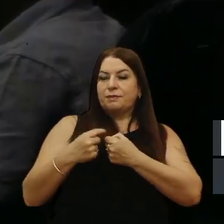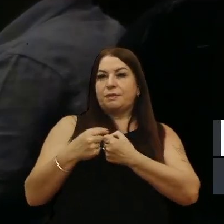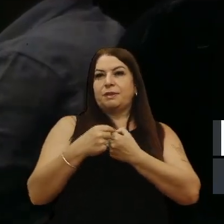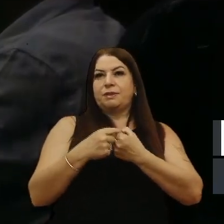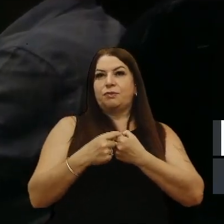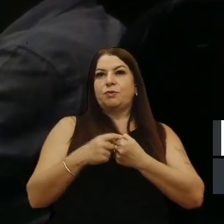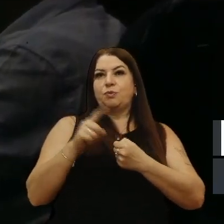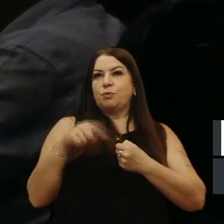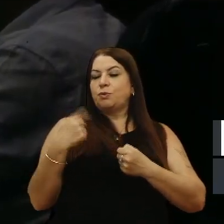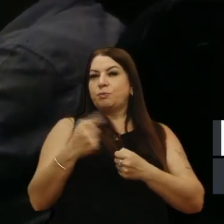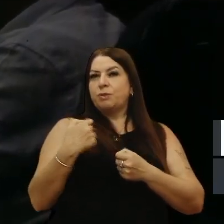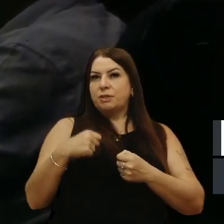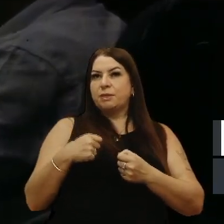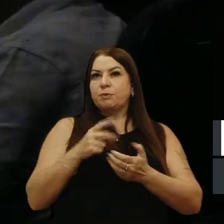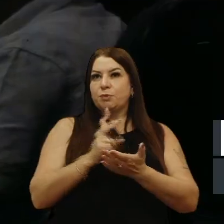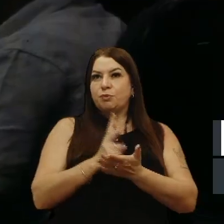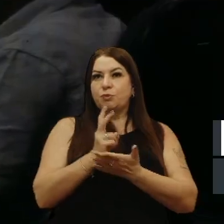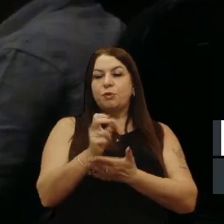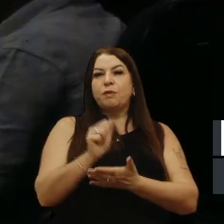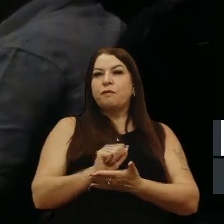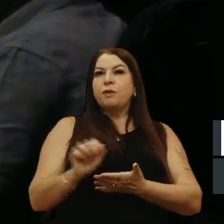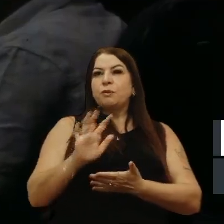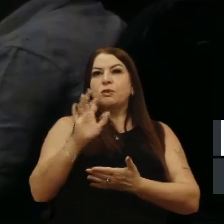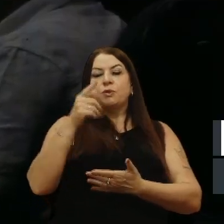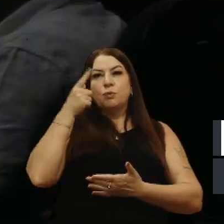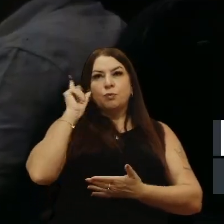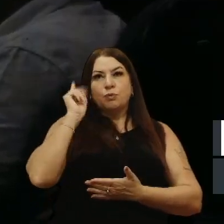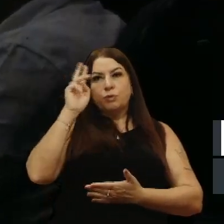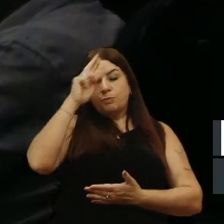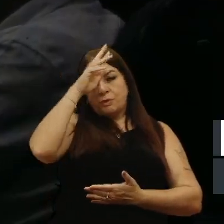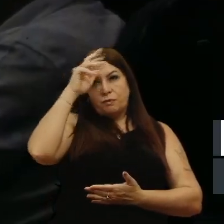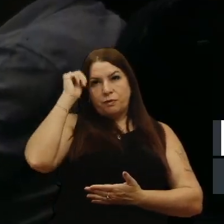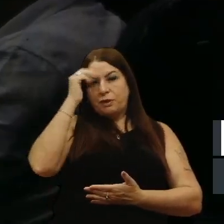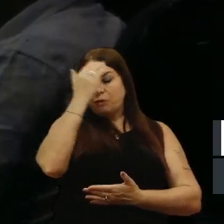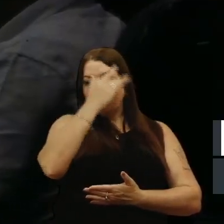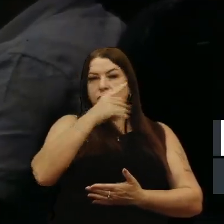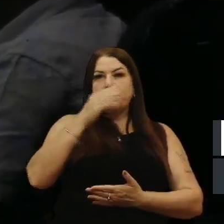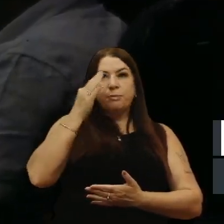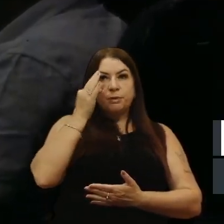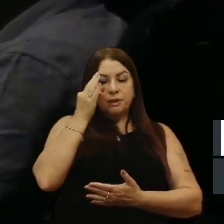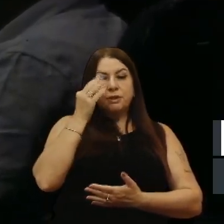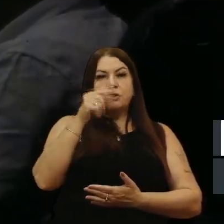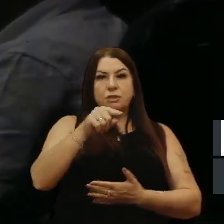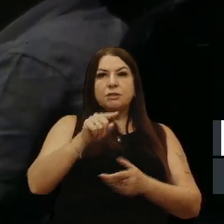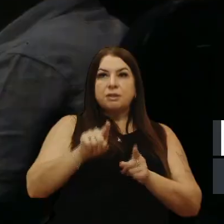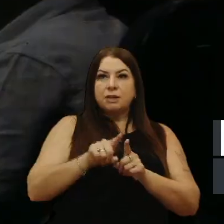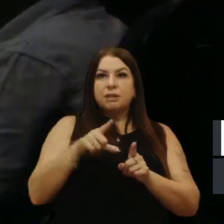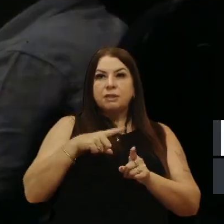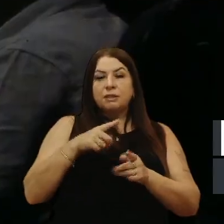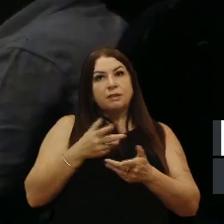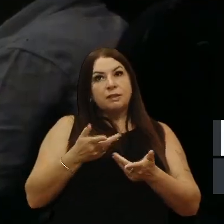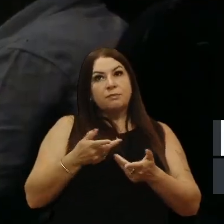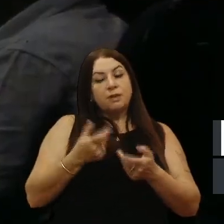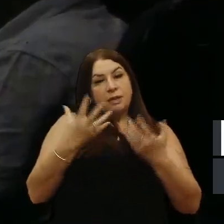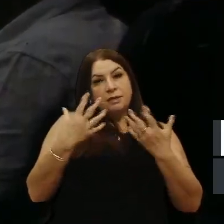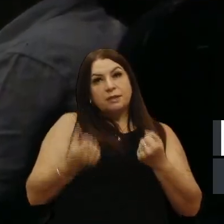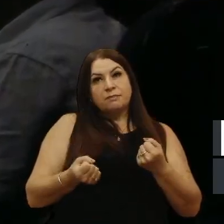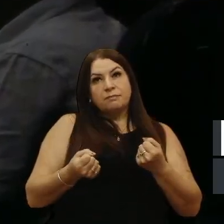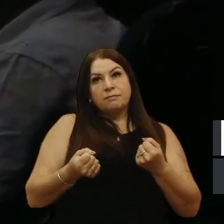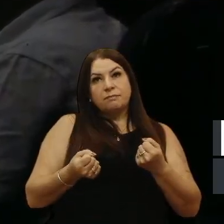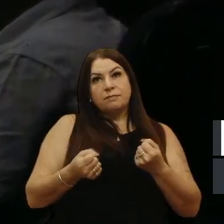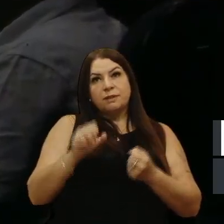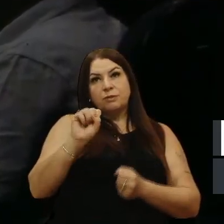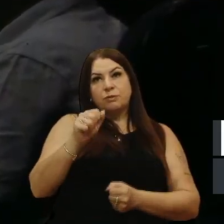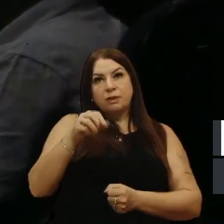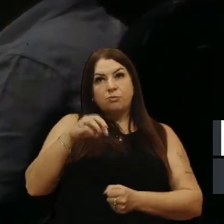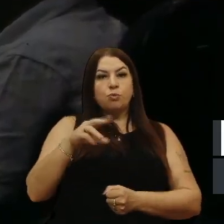e o quanto nós precisamos continuar valorizando. Ontem o prefeito Adiló esteve presente e teve, né, que admitir que o SAMU,